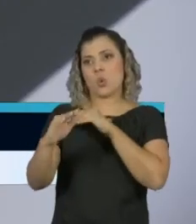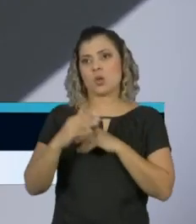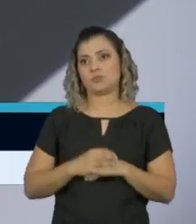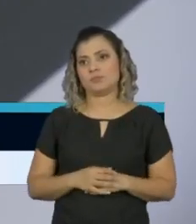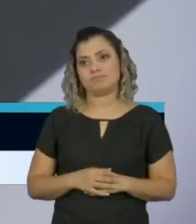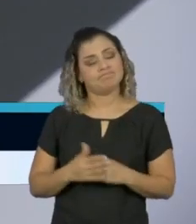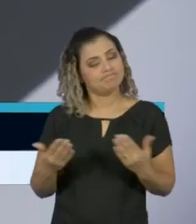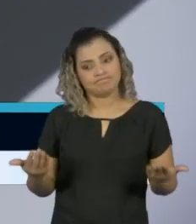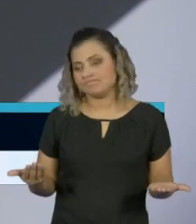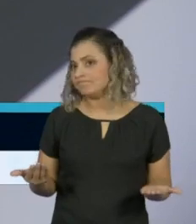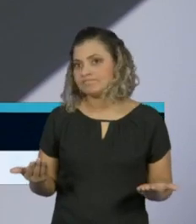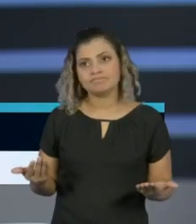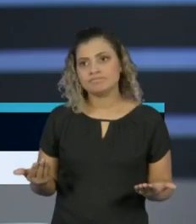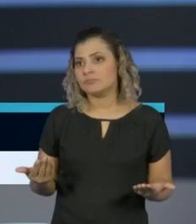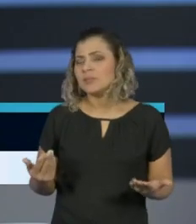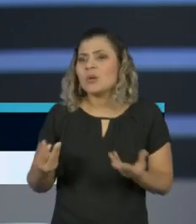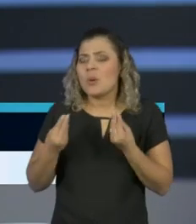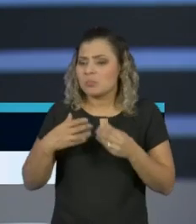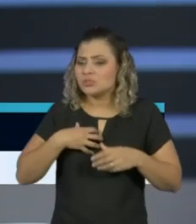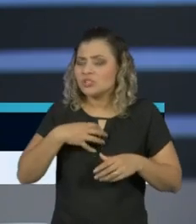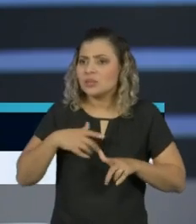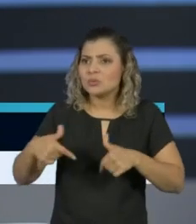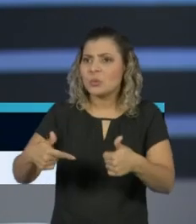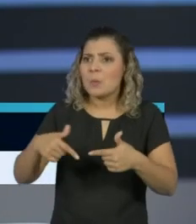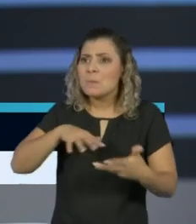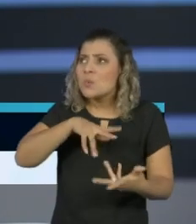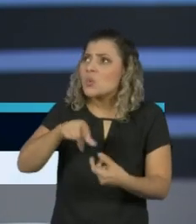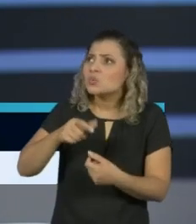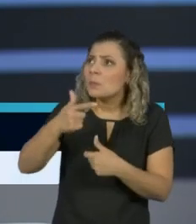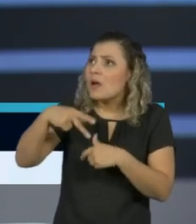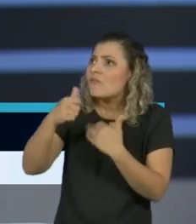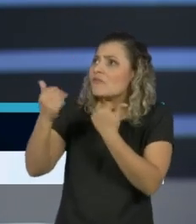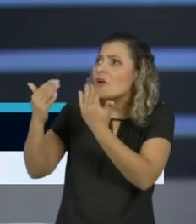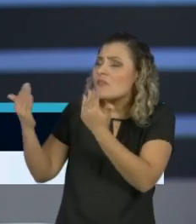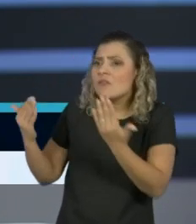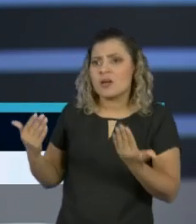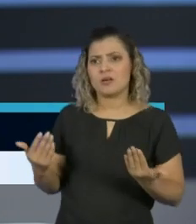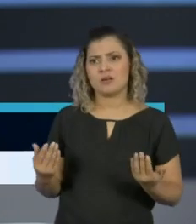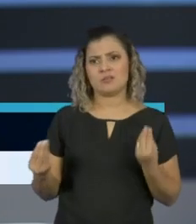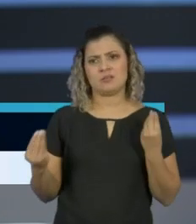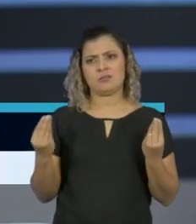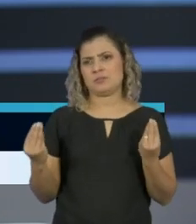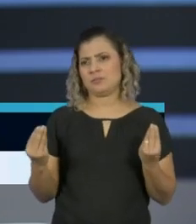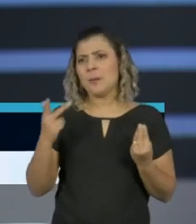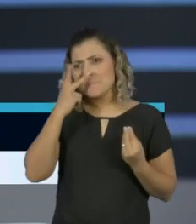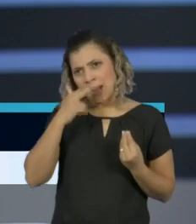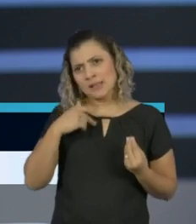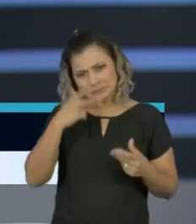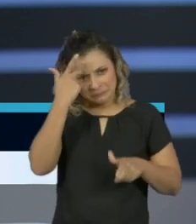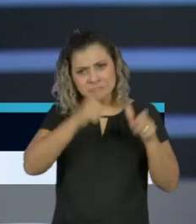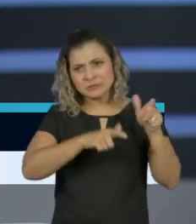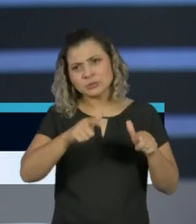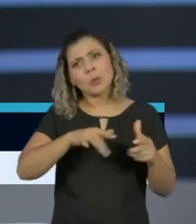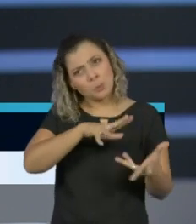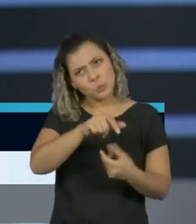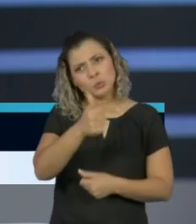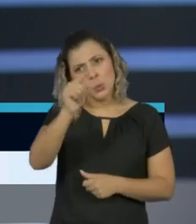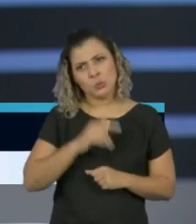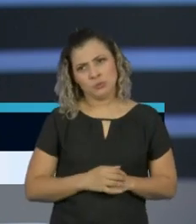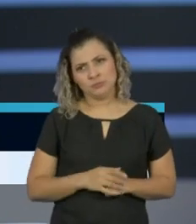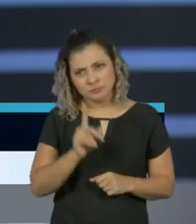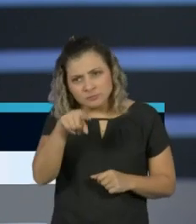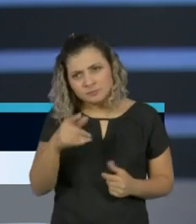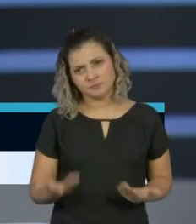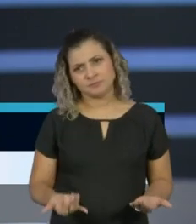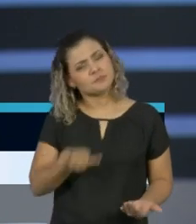né do que tá acontecendo no mundo real eu acho que esse pessoal tá em outro planeta ou pelo menos ficar